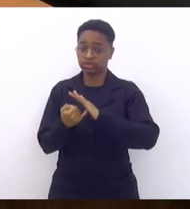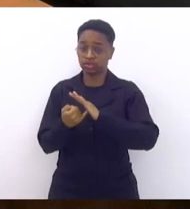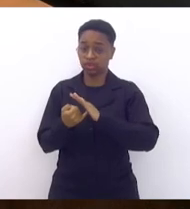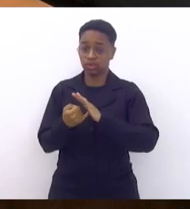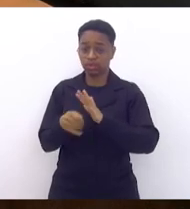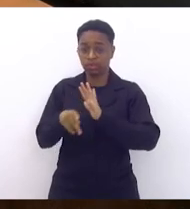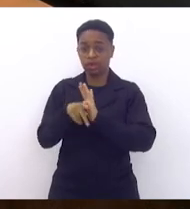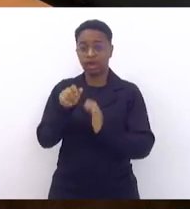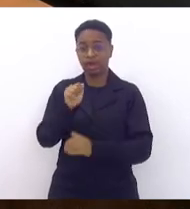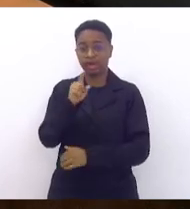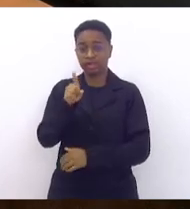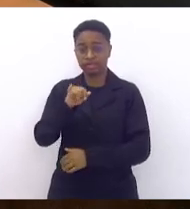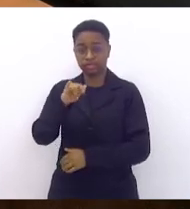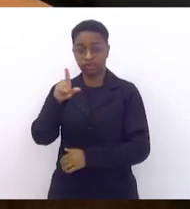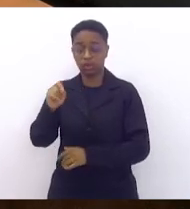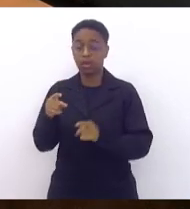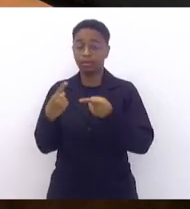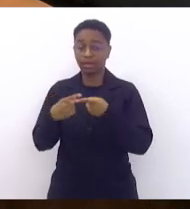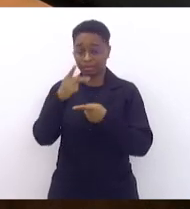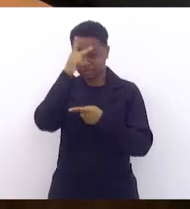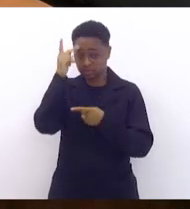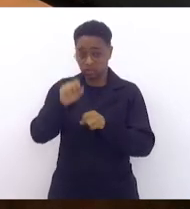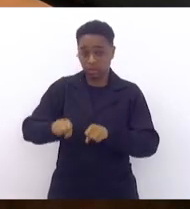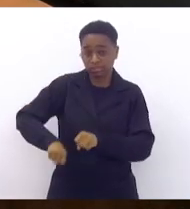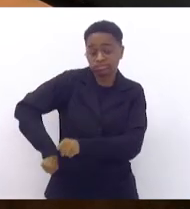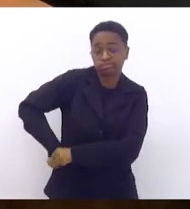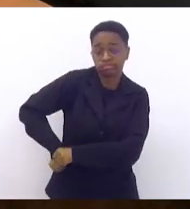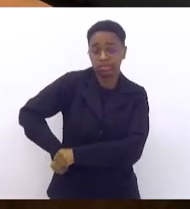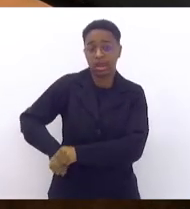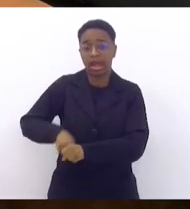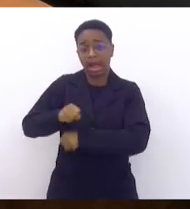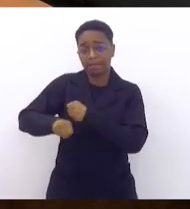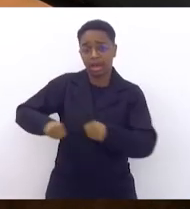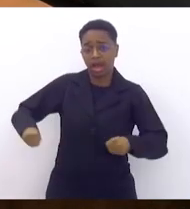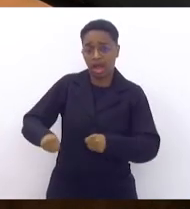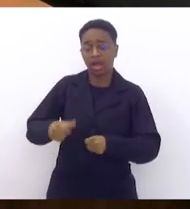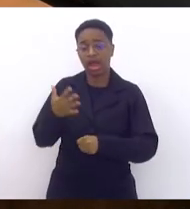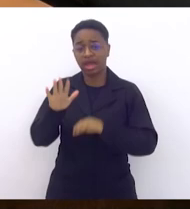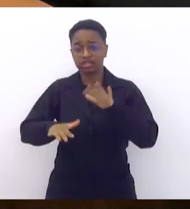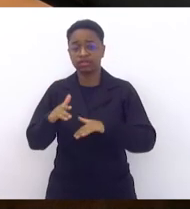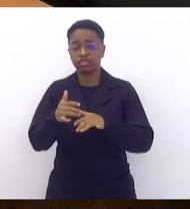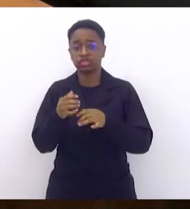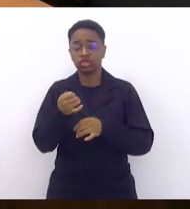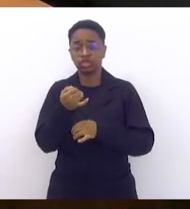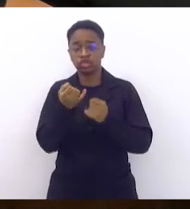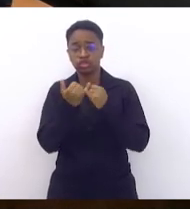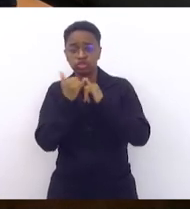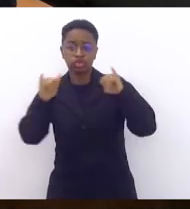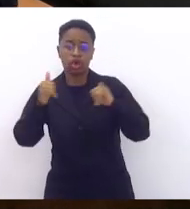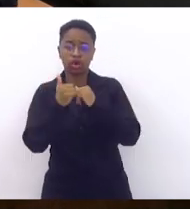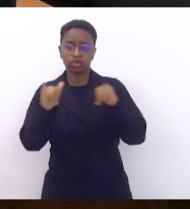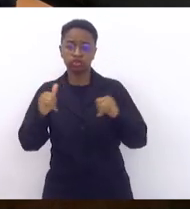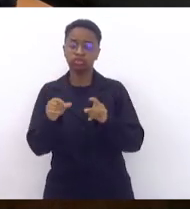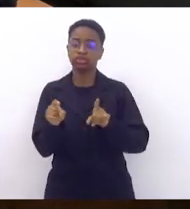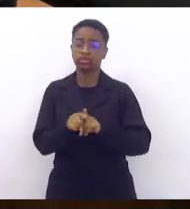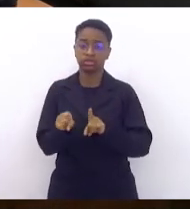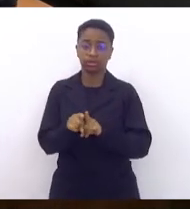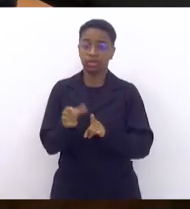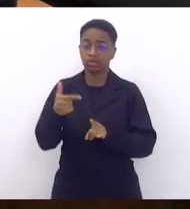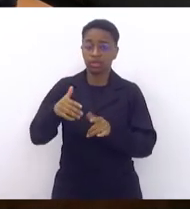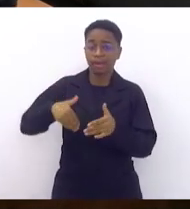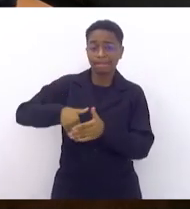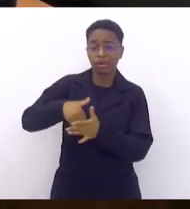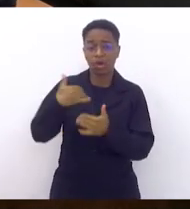pessoal amarrado, algemado, levando choque às vezes, lobotomia, não tinha uma bola para